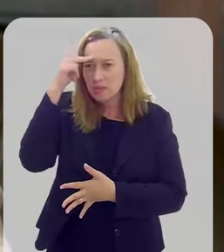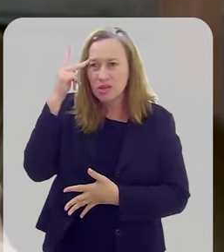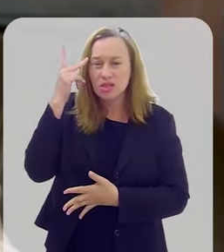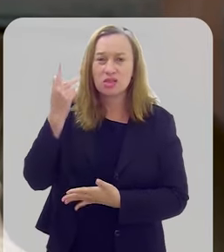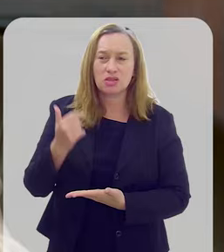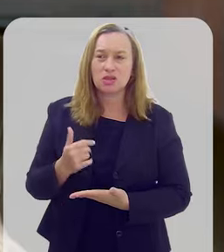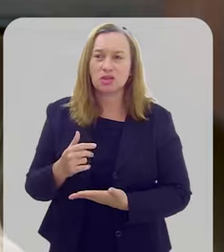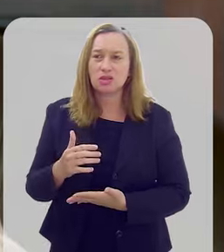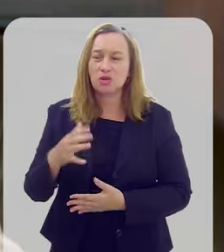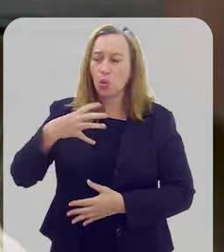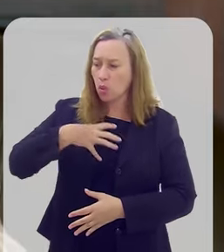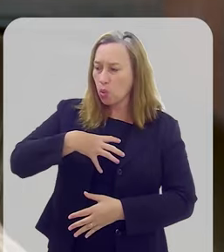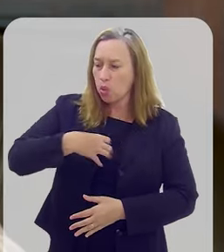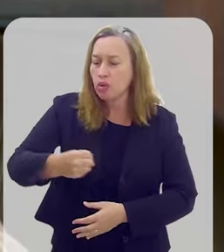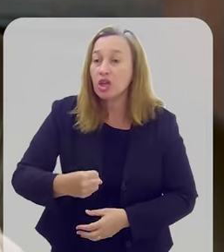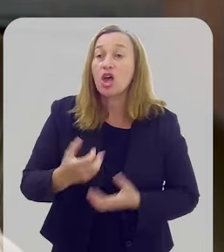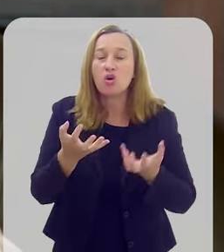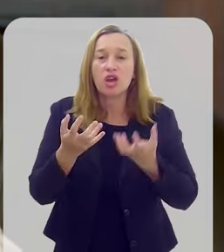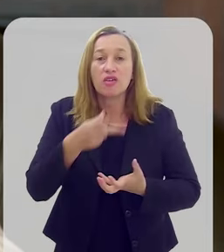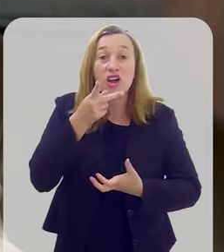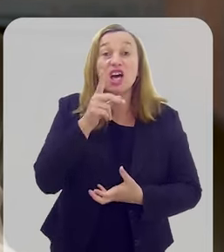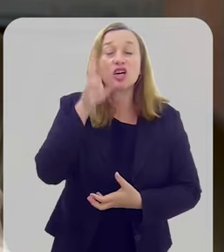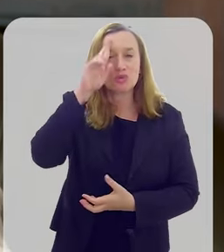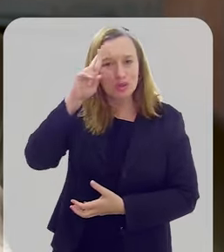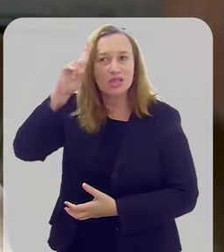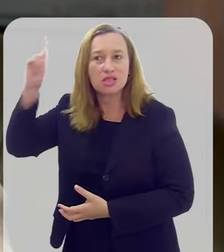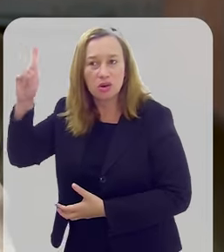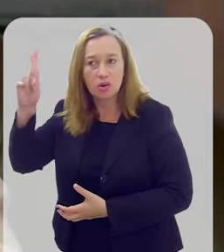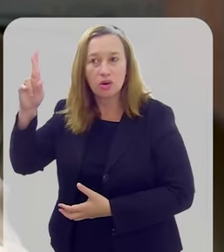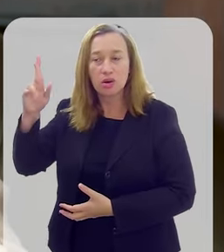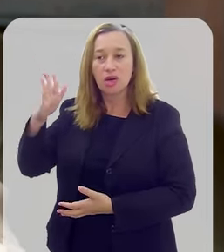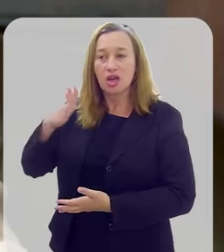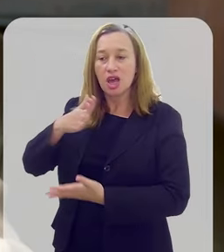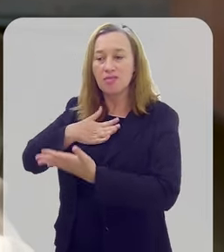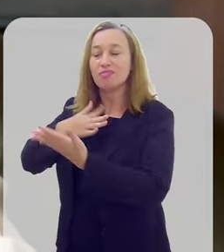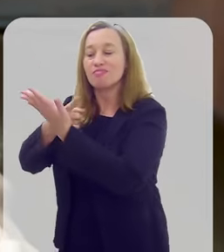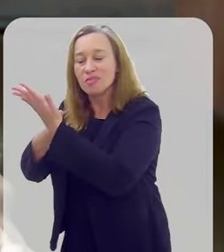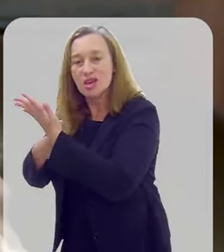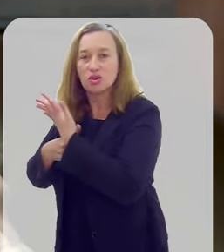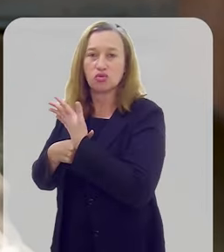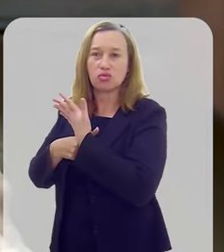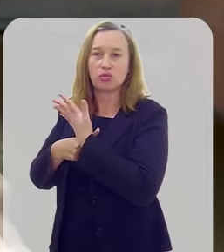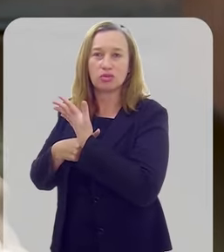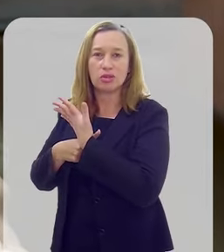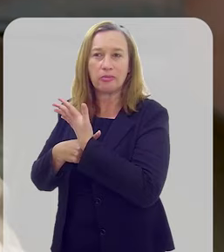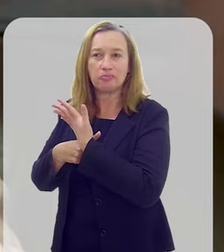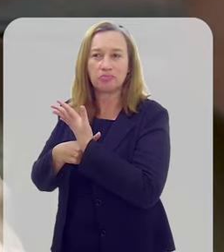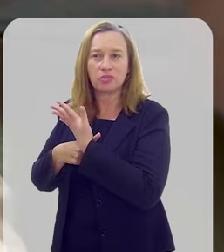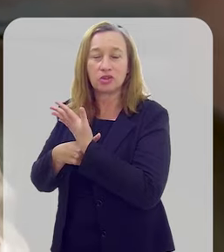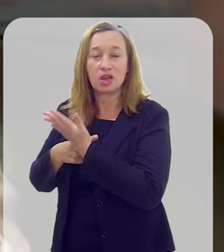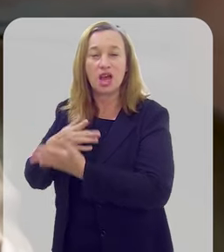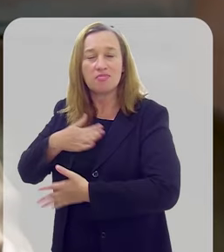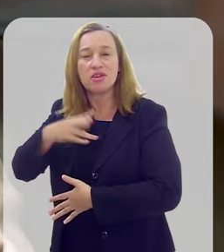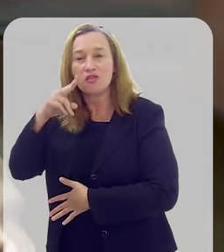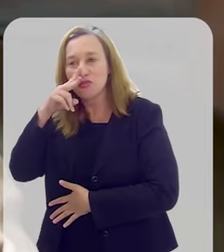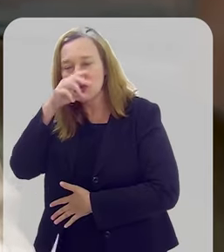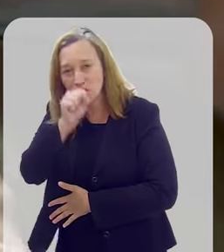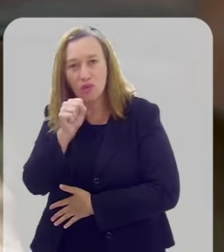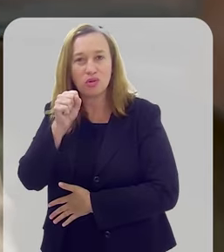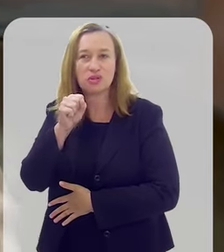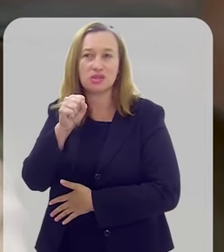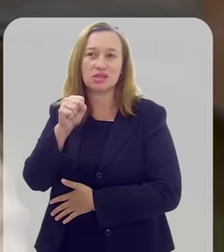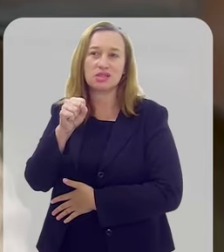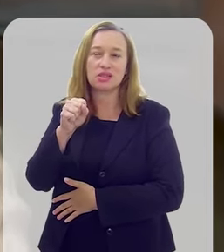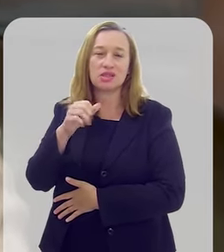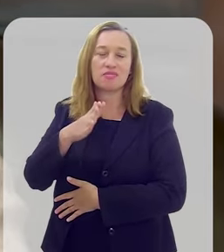pessoas dando cabo da sua própria vida eu quero dizer que o Senhor ele é o meu a Refúgio né Ele é o